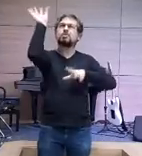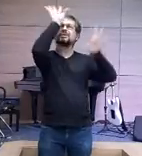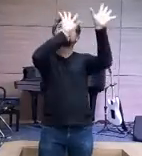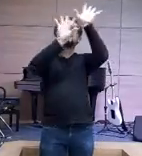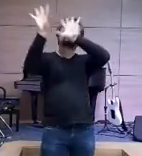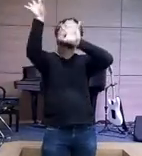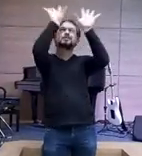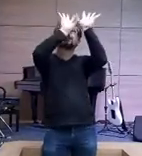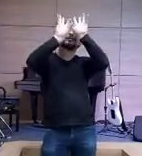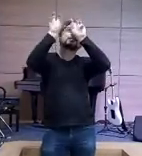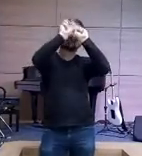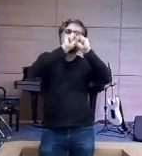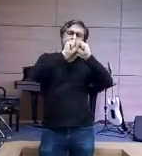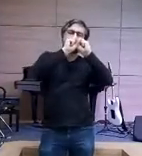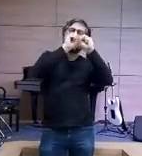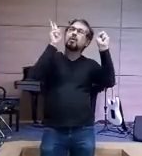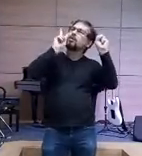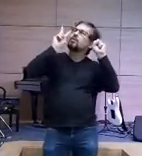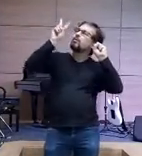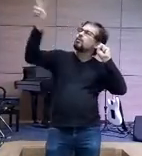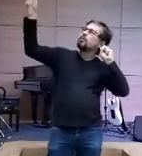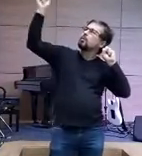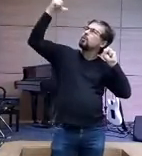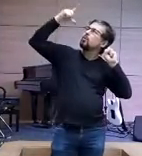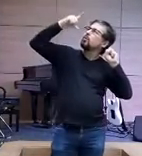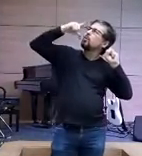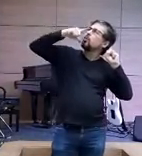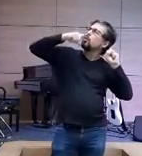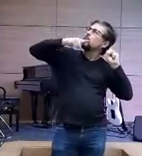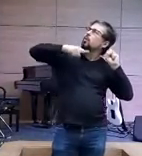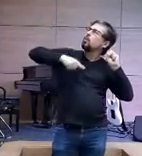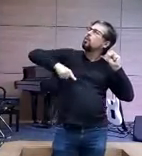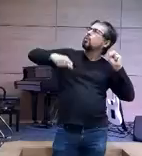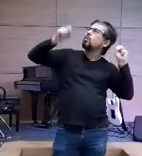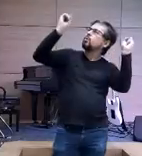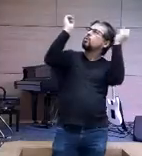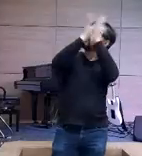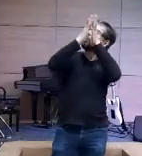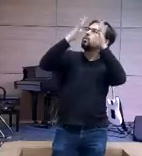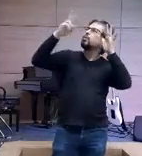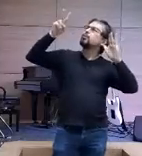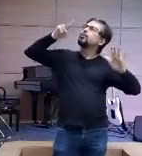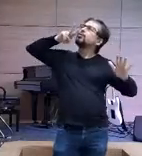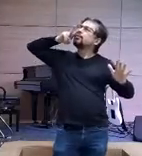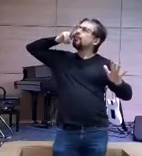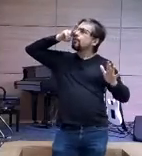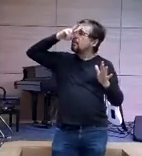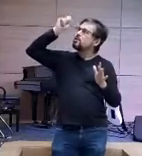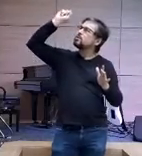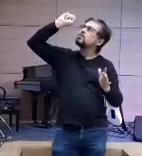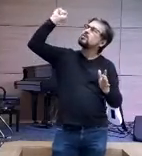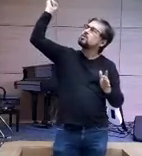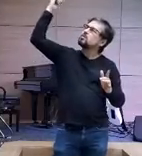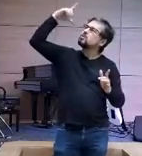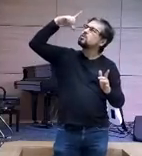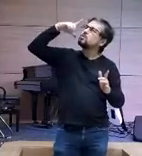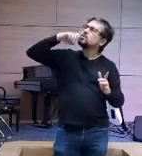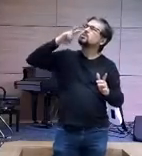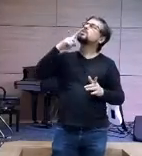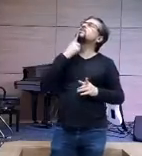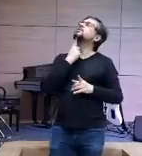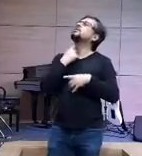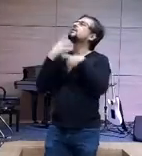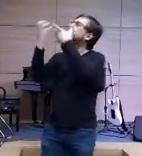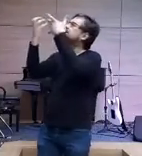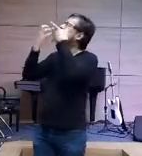e Cinzento e triste pudesse ver agora um sol Radiante um sol que você tem Desejo de